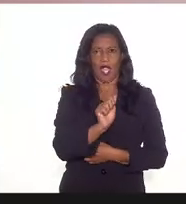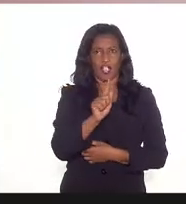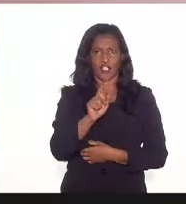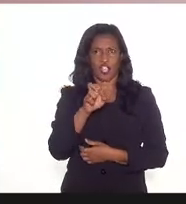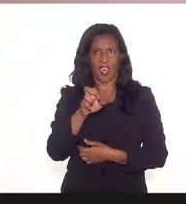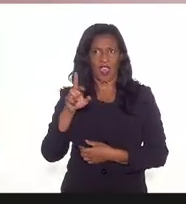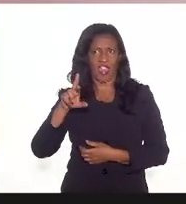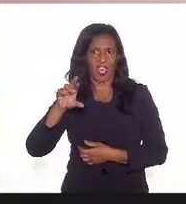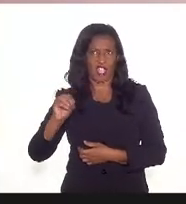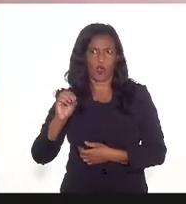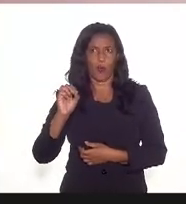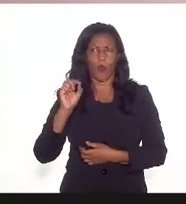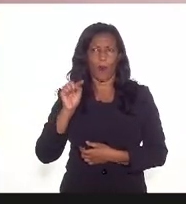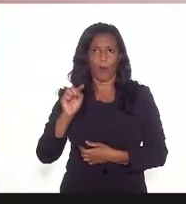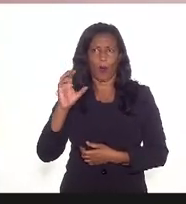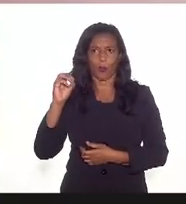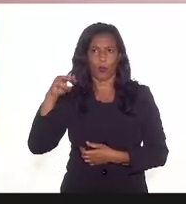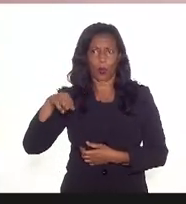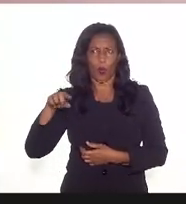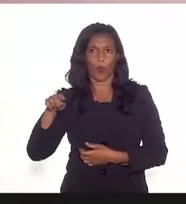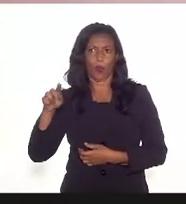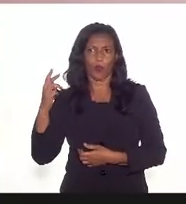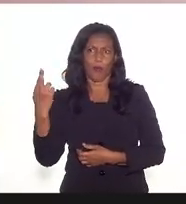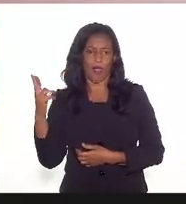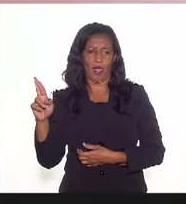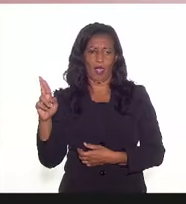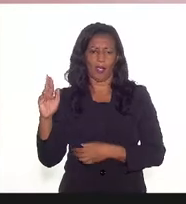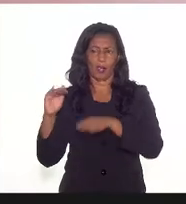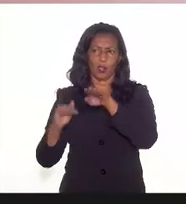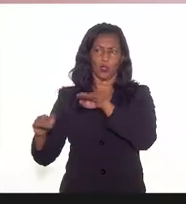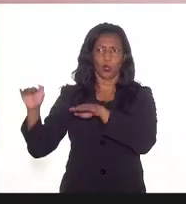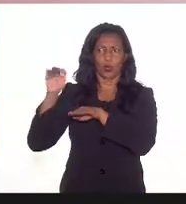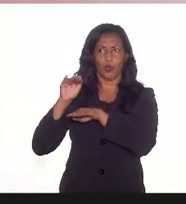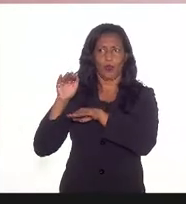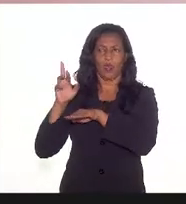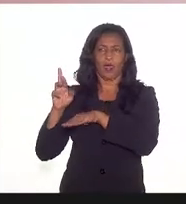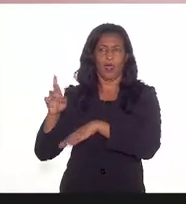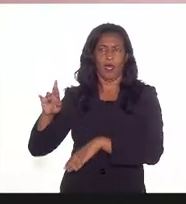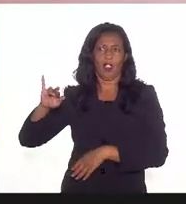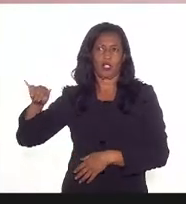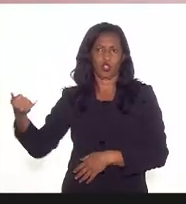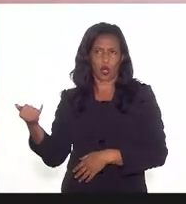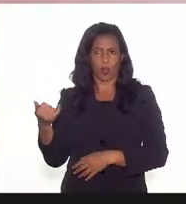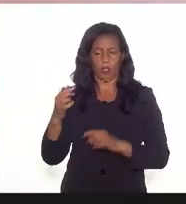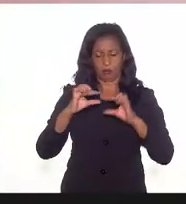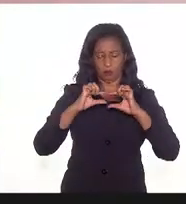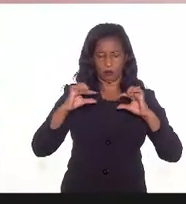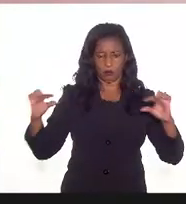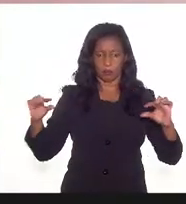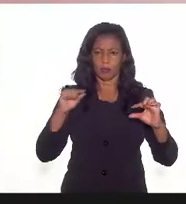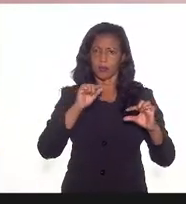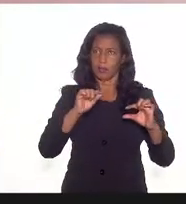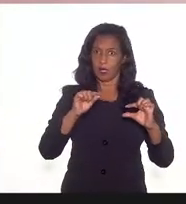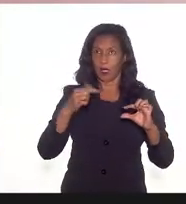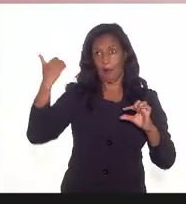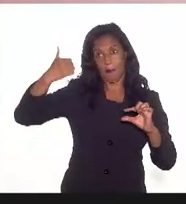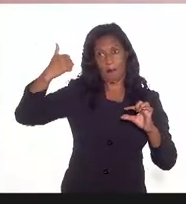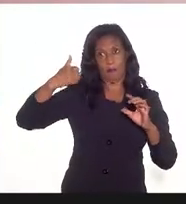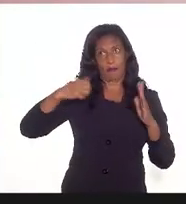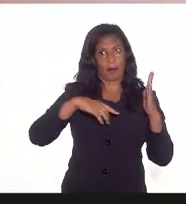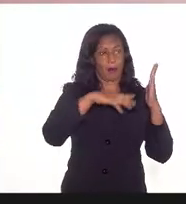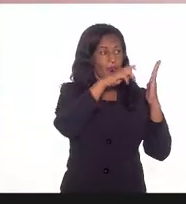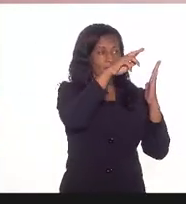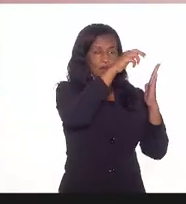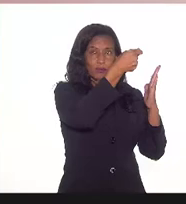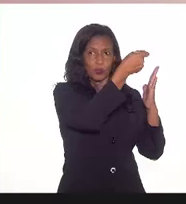agrio.com.br, e vai ter um link /SuperaRJ, e lá você vai poder clicar e fazer o primeiro, e vai poder preencher o primeiro formulário, que é o primeiro